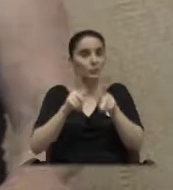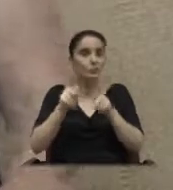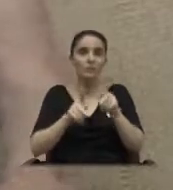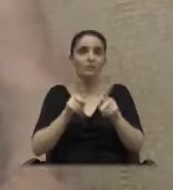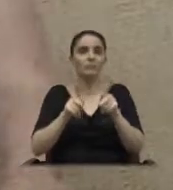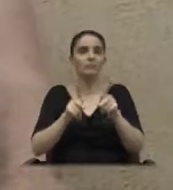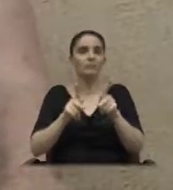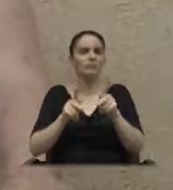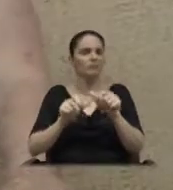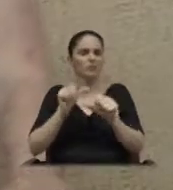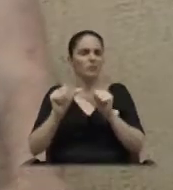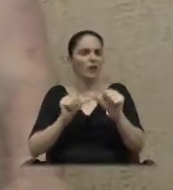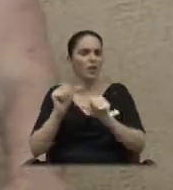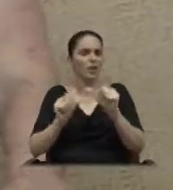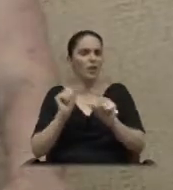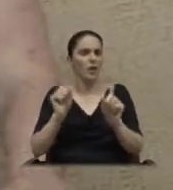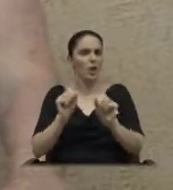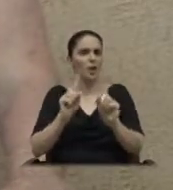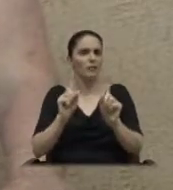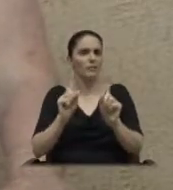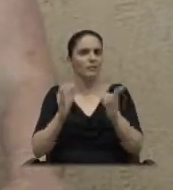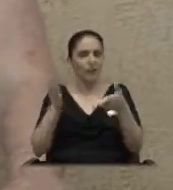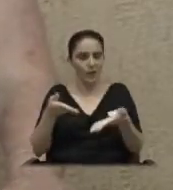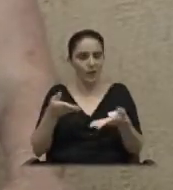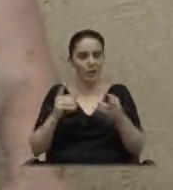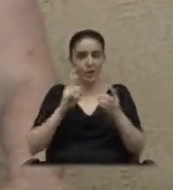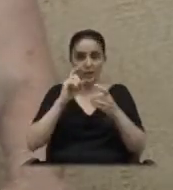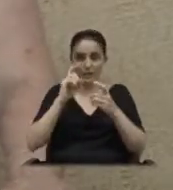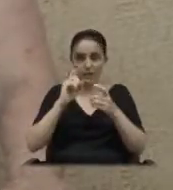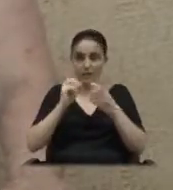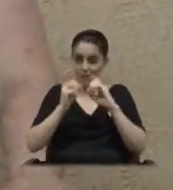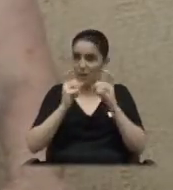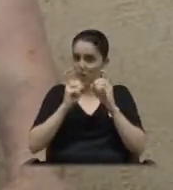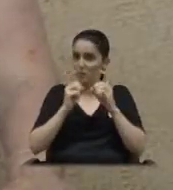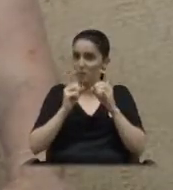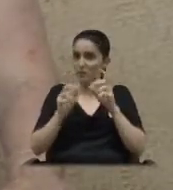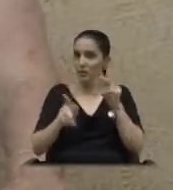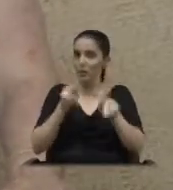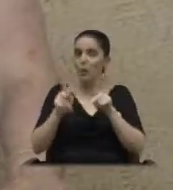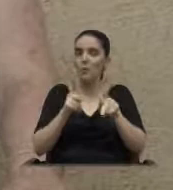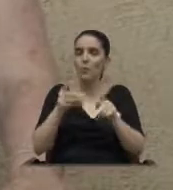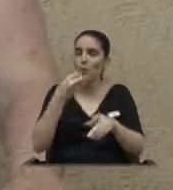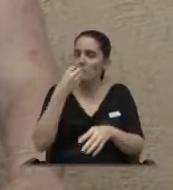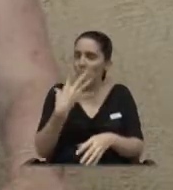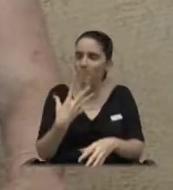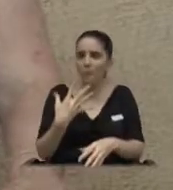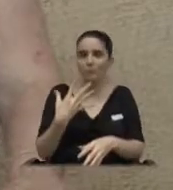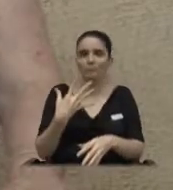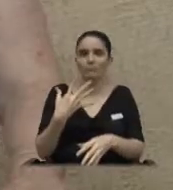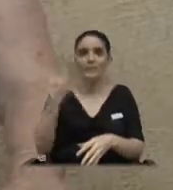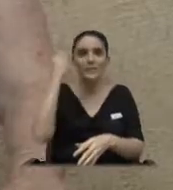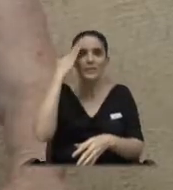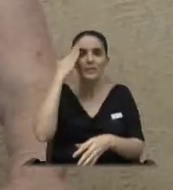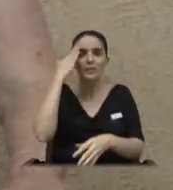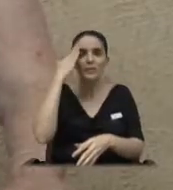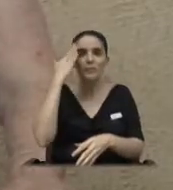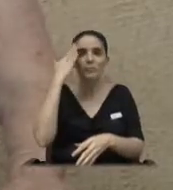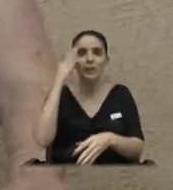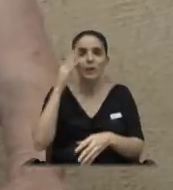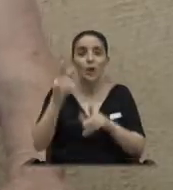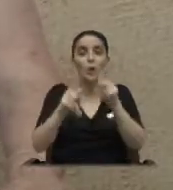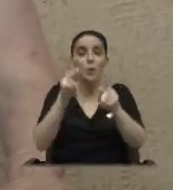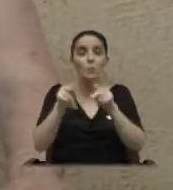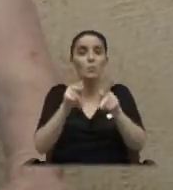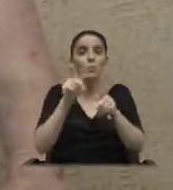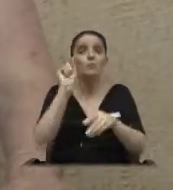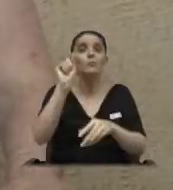não. Então, eu acho que essa audiência ela veio realmente para que ouvíssemos realmente quem precisa do